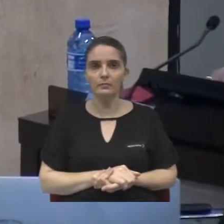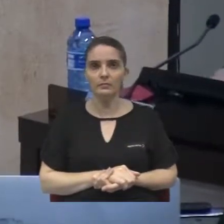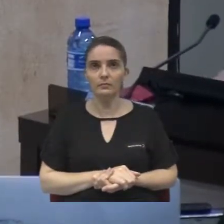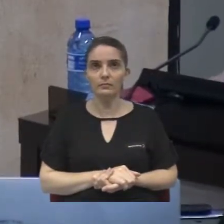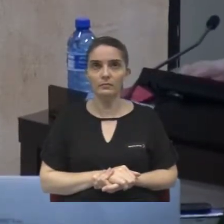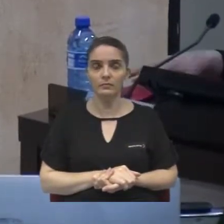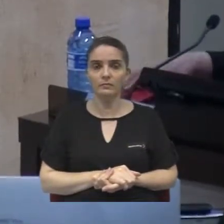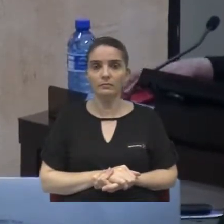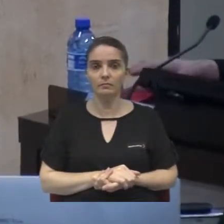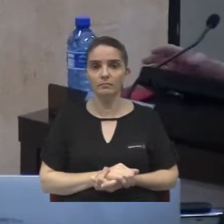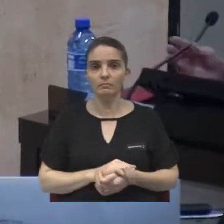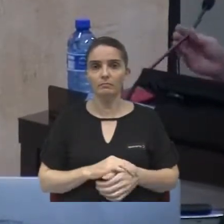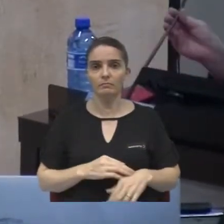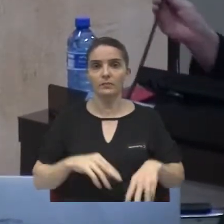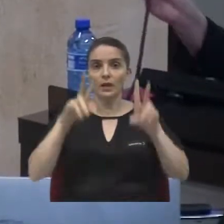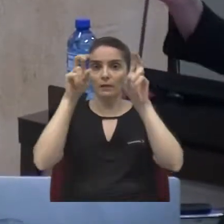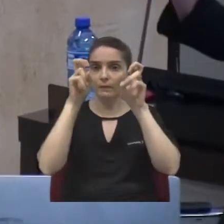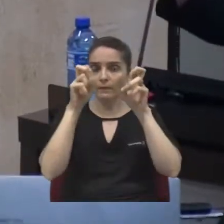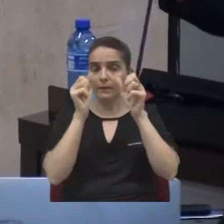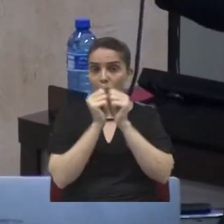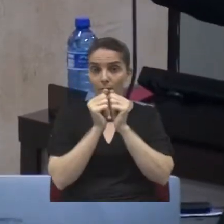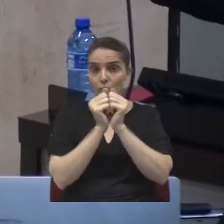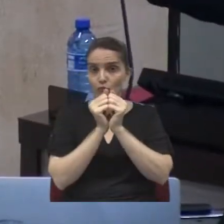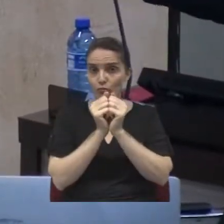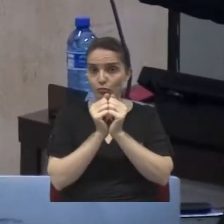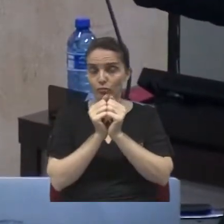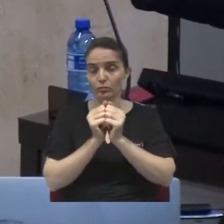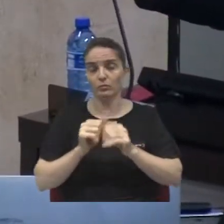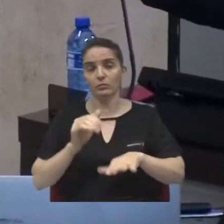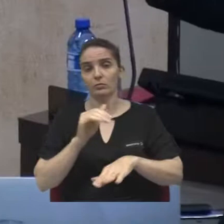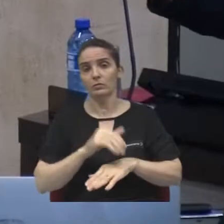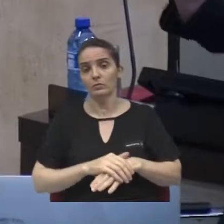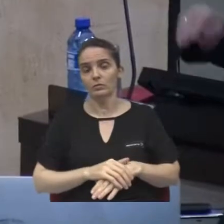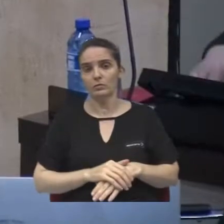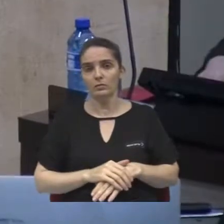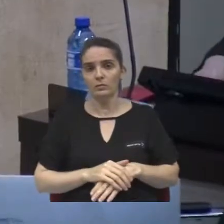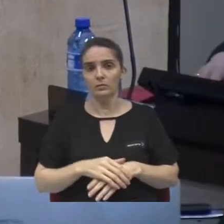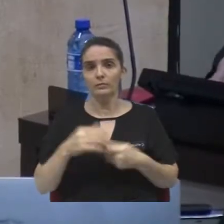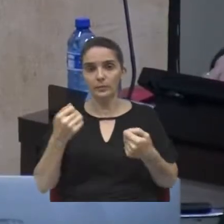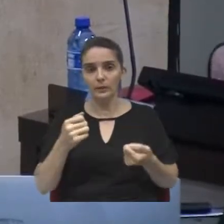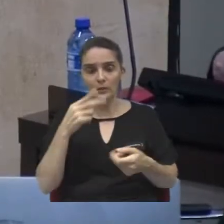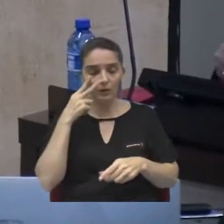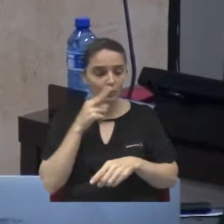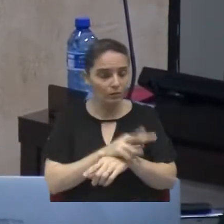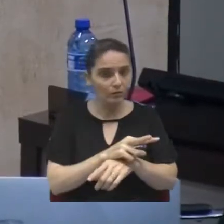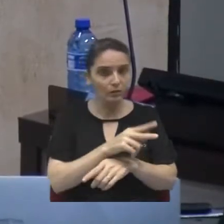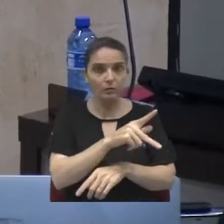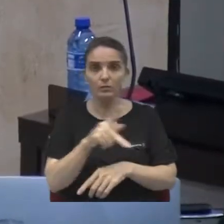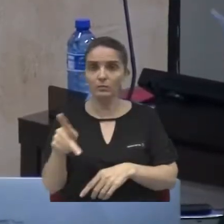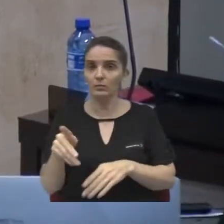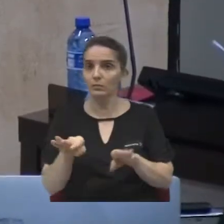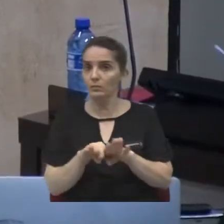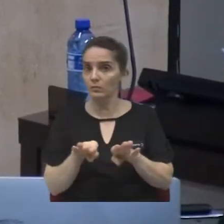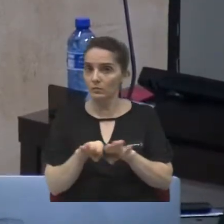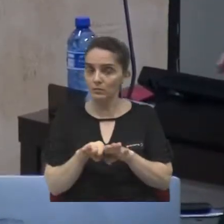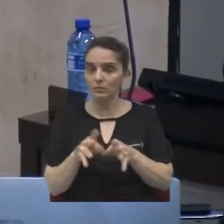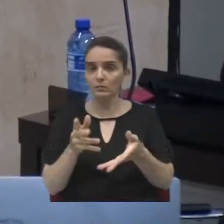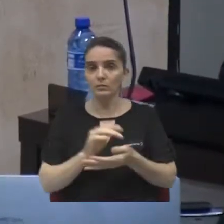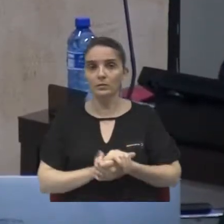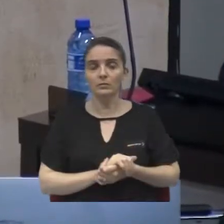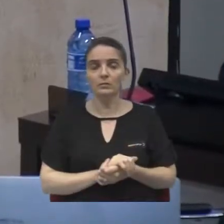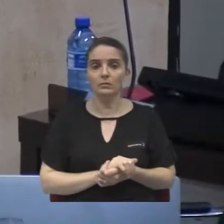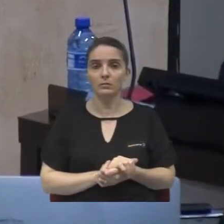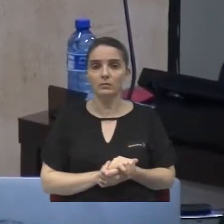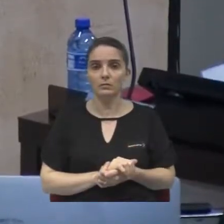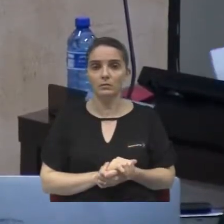Assuntos relacionados ao chamamento de monitoras, chamamento de professores e com relação também